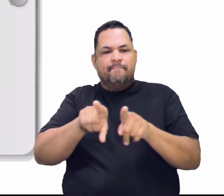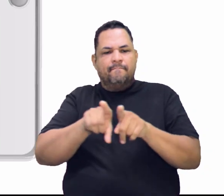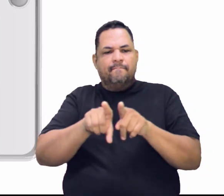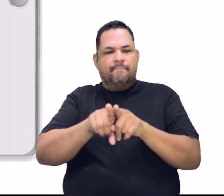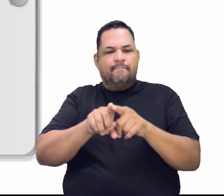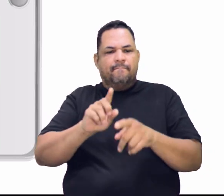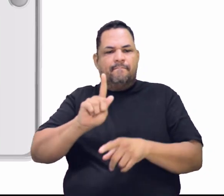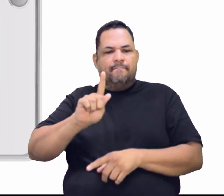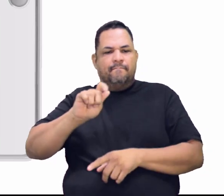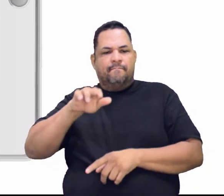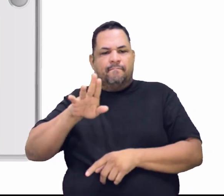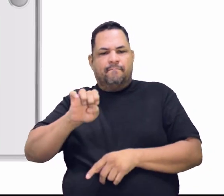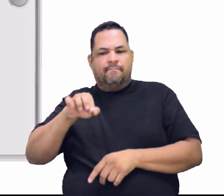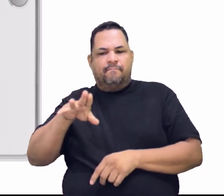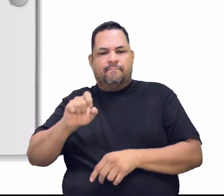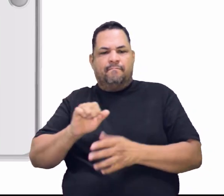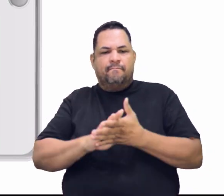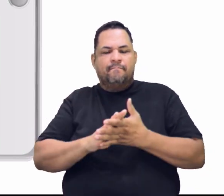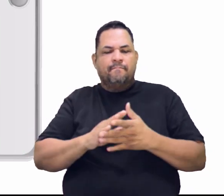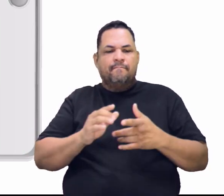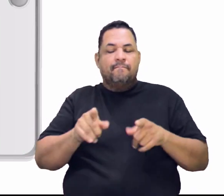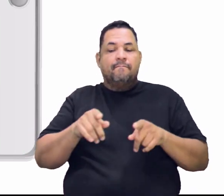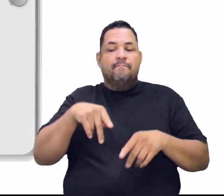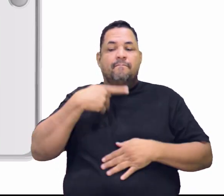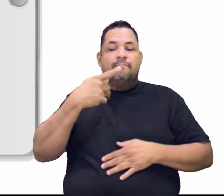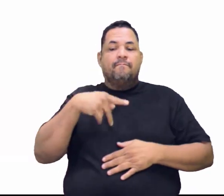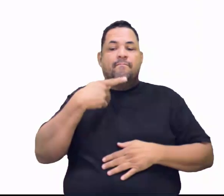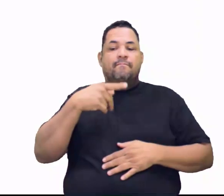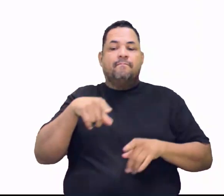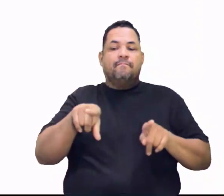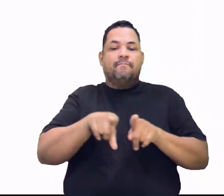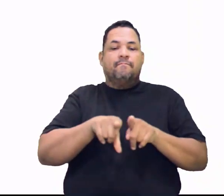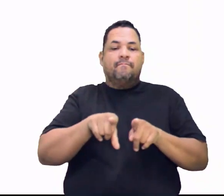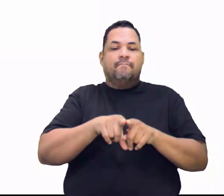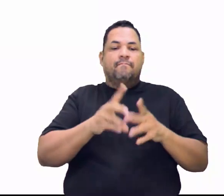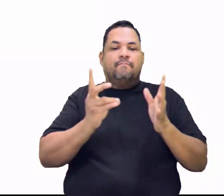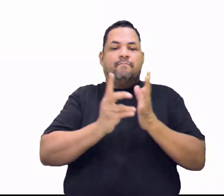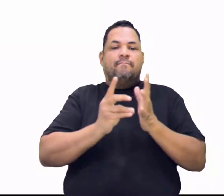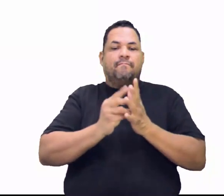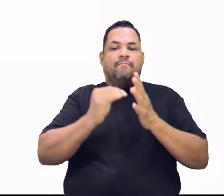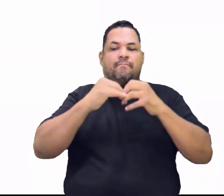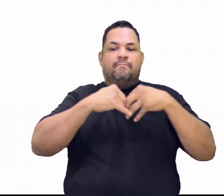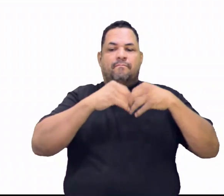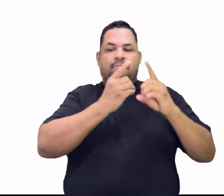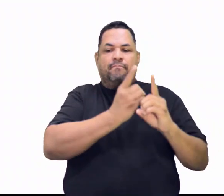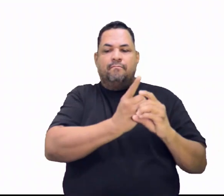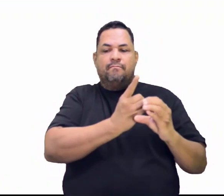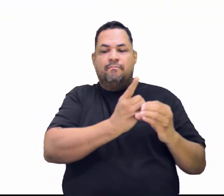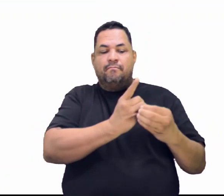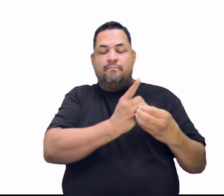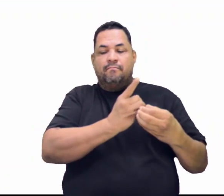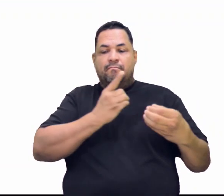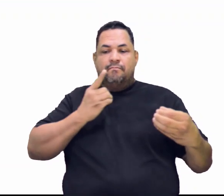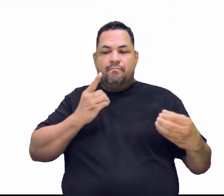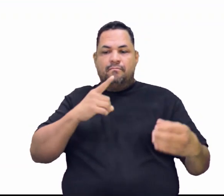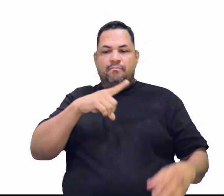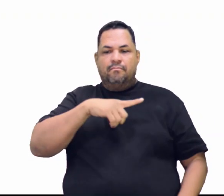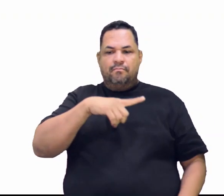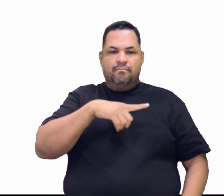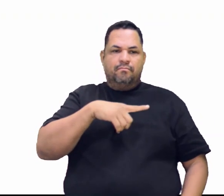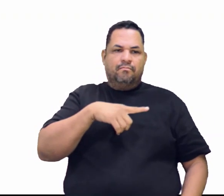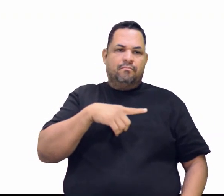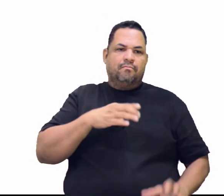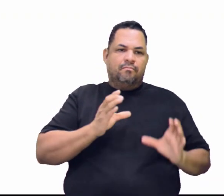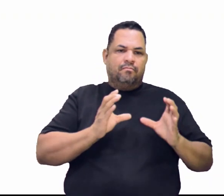E também falar sobre os índios isolados. Nessa aula, aí, havia 2 grupos